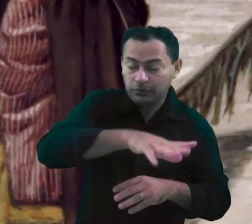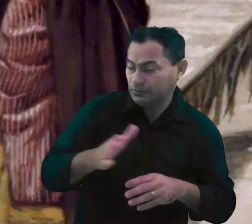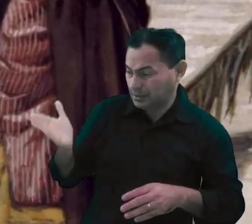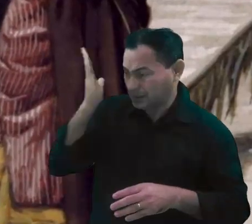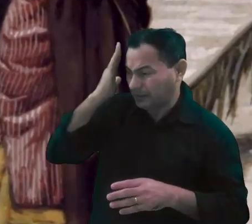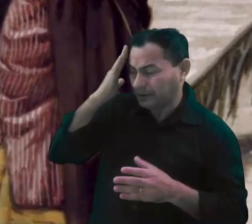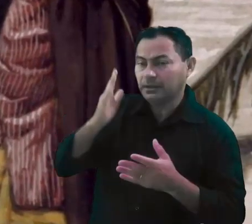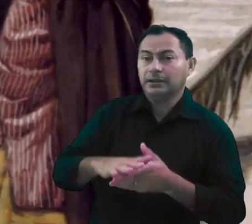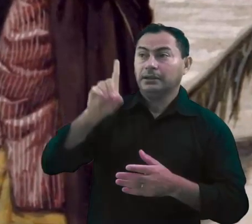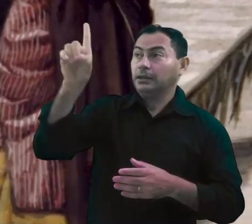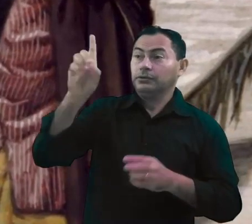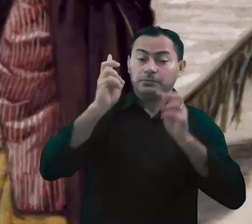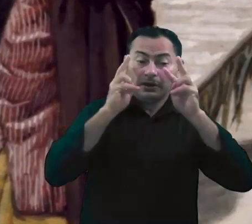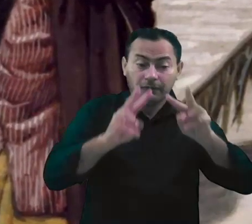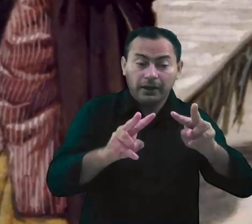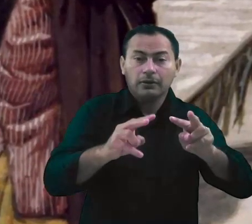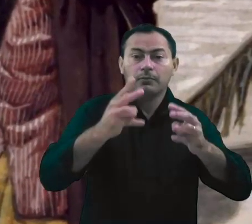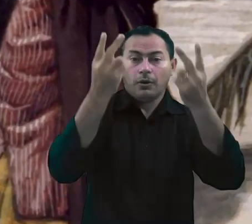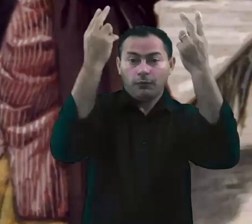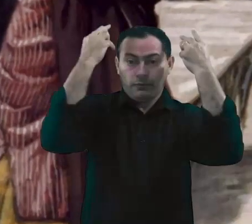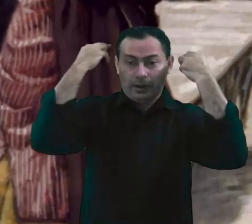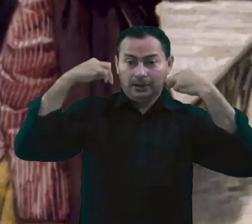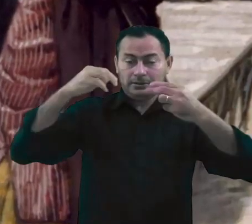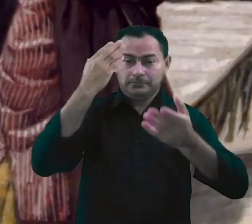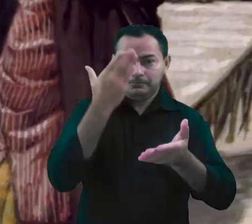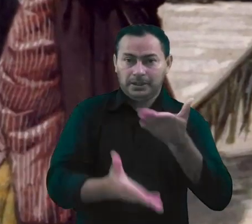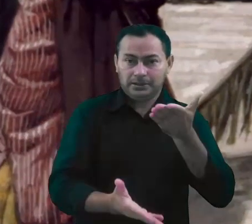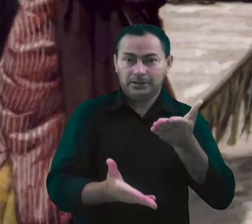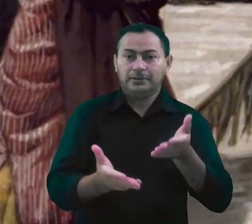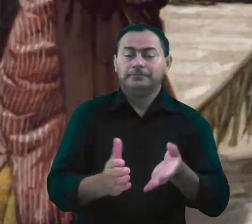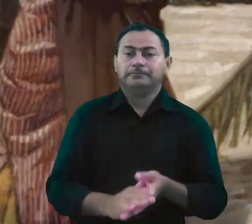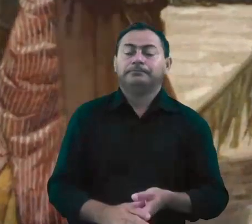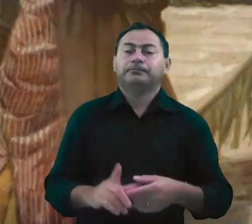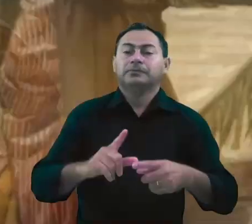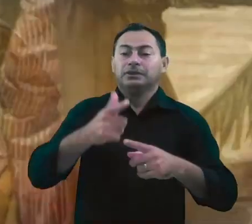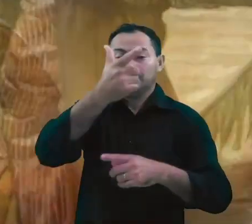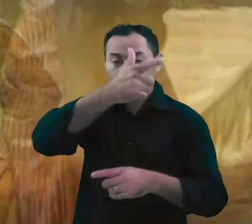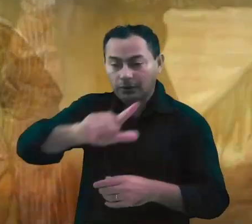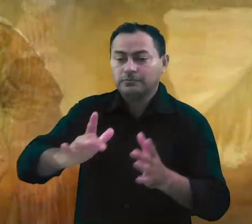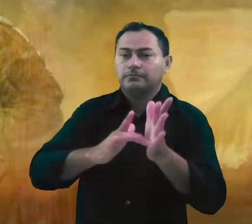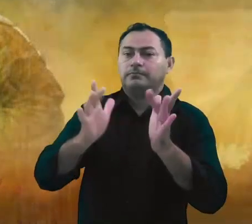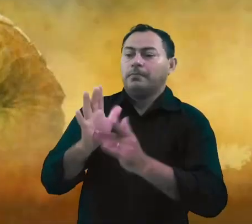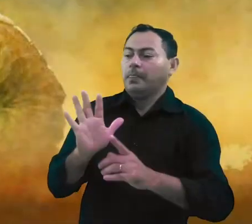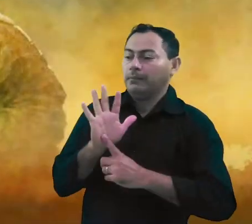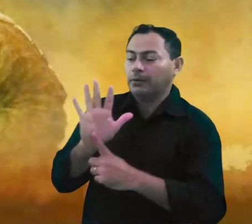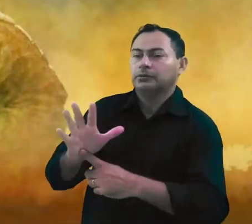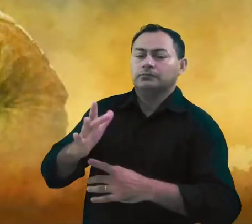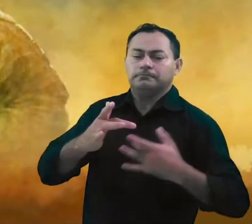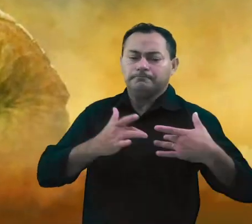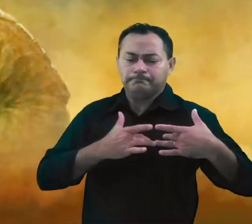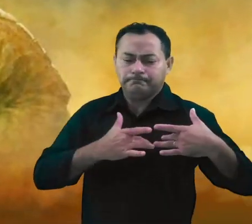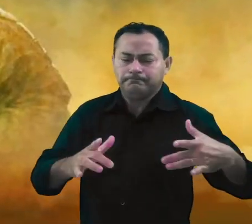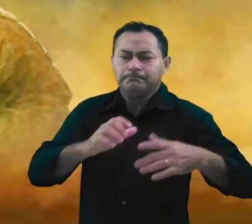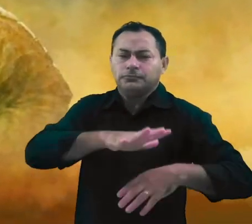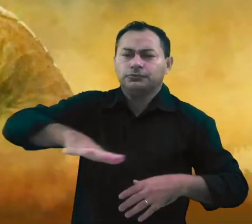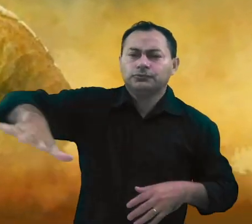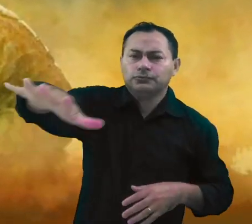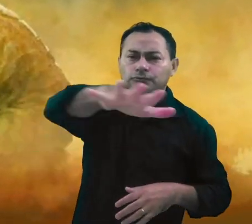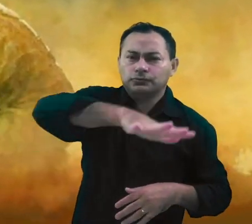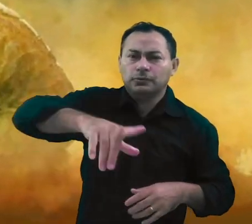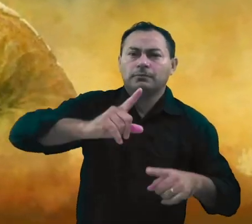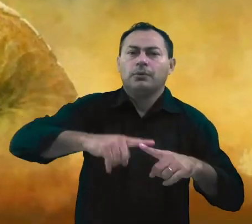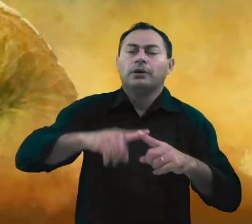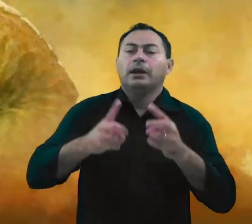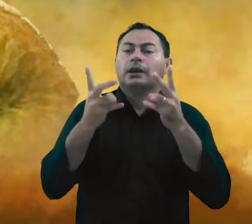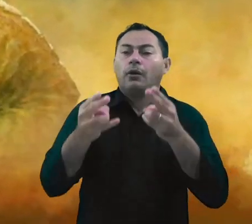enxerga? Deus as enxerga como ovelhas perdidas. Mais uma vez, Jesus mostrou compaixão pelas